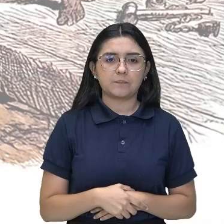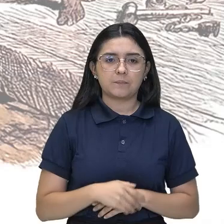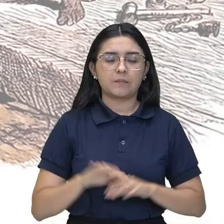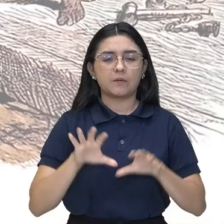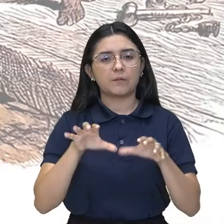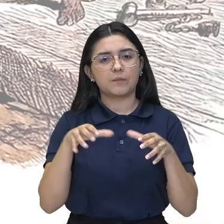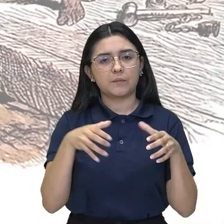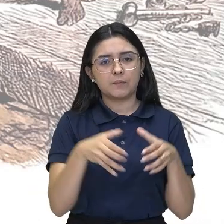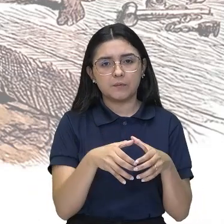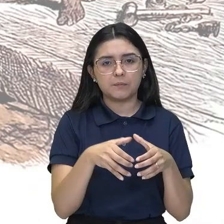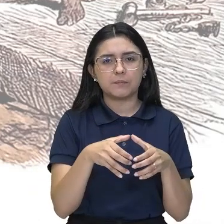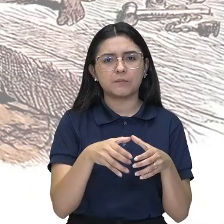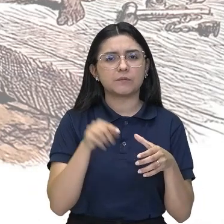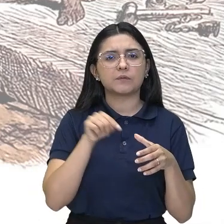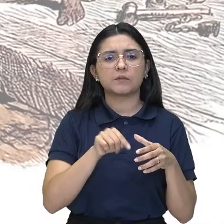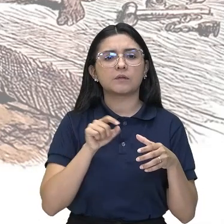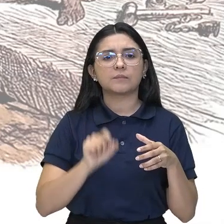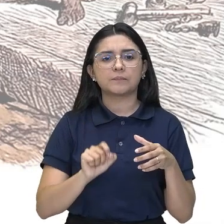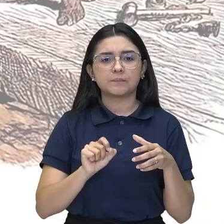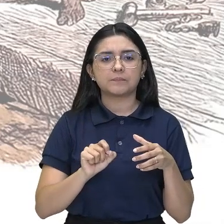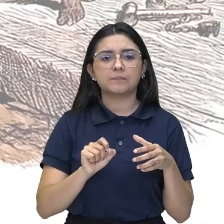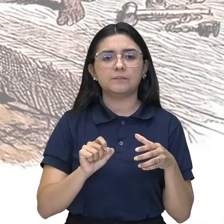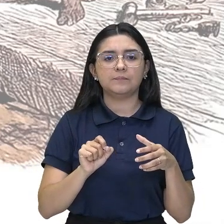grupos que